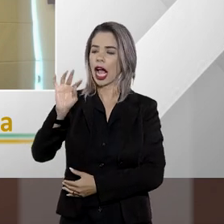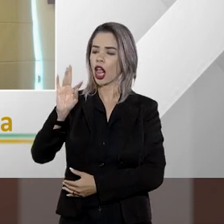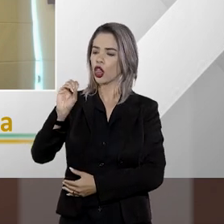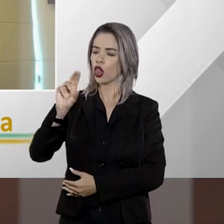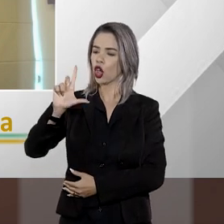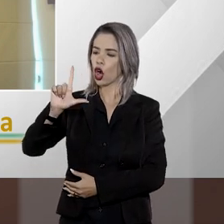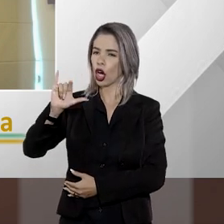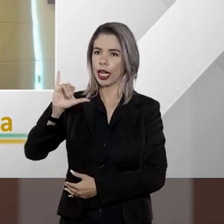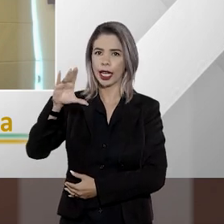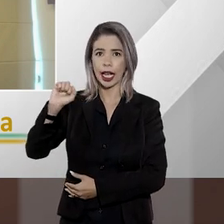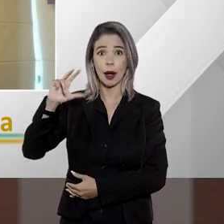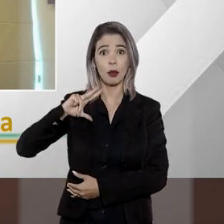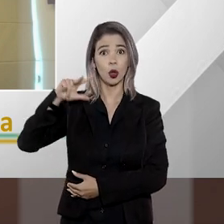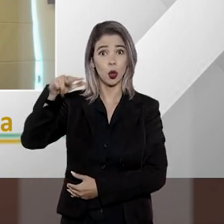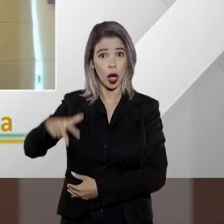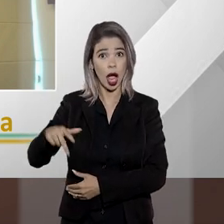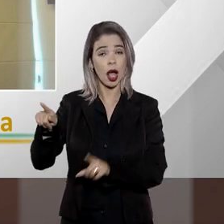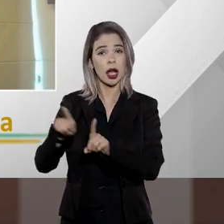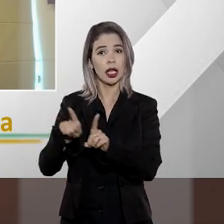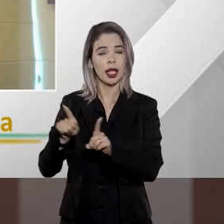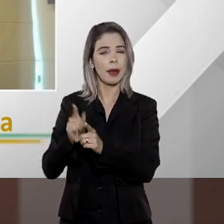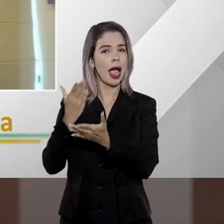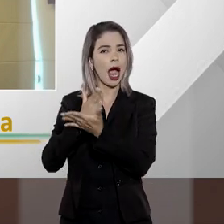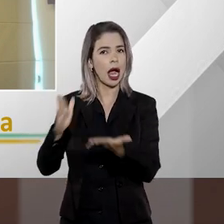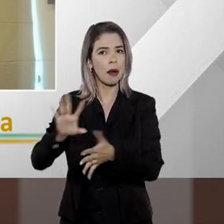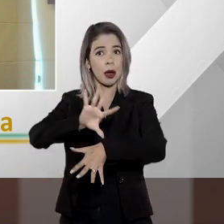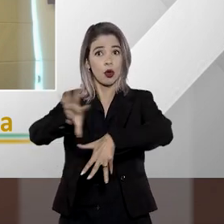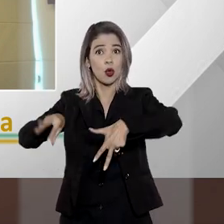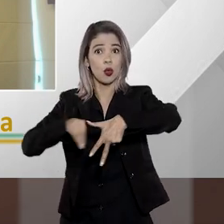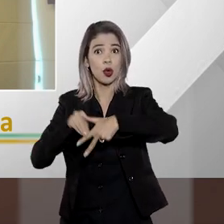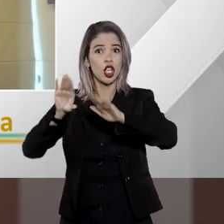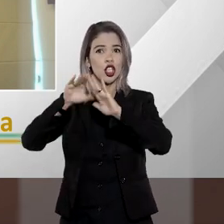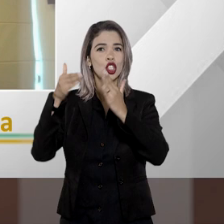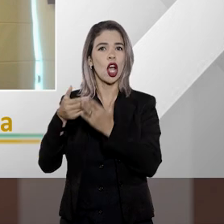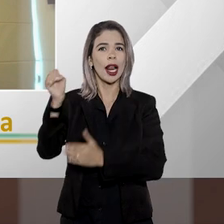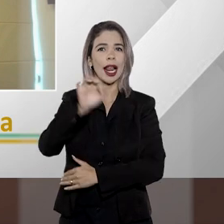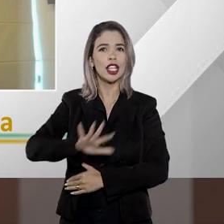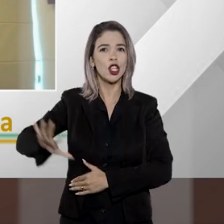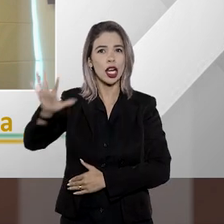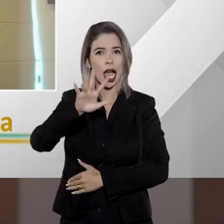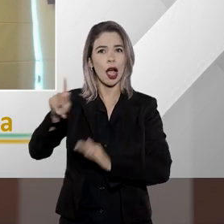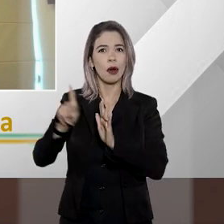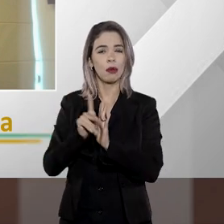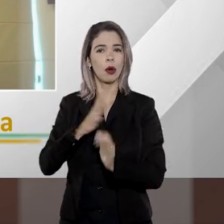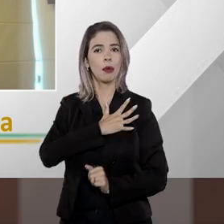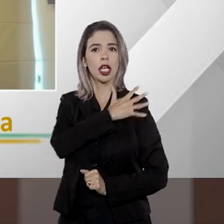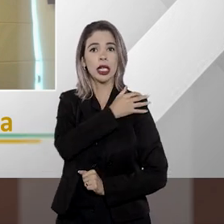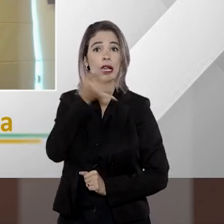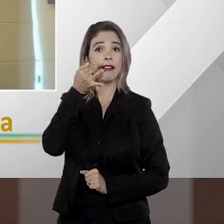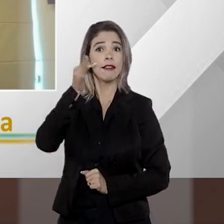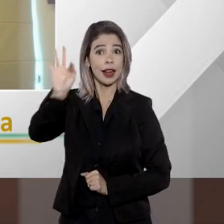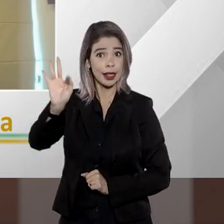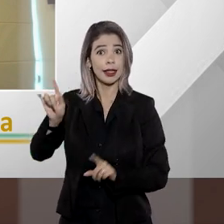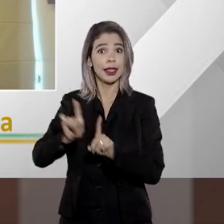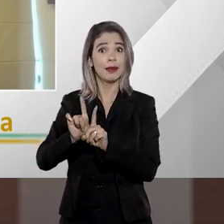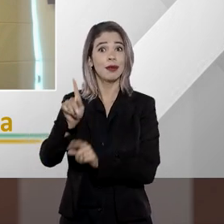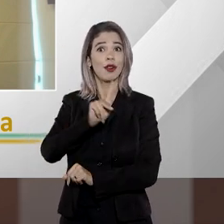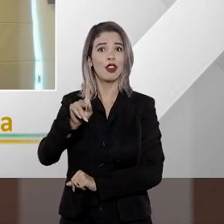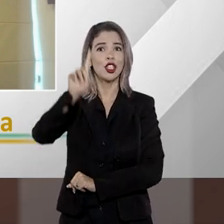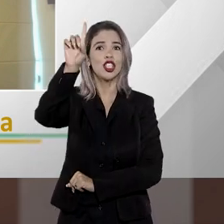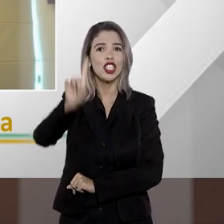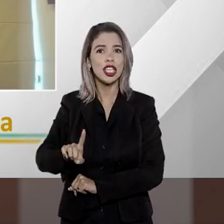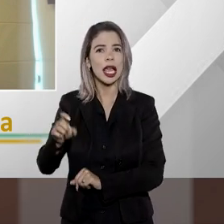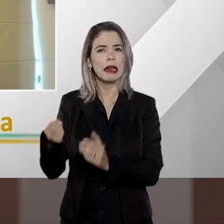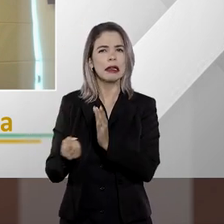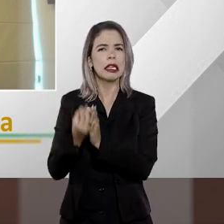Católica Portuguesa e especialista em combate à corrupção pela Escola Nacional da Magistratura Francesa. Também é professor de direito